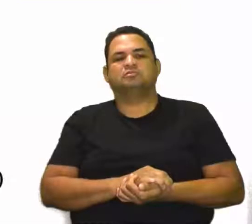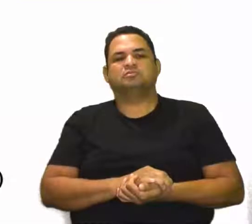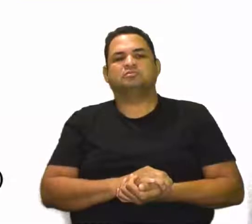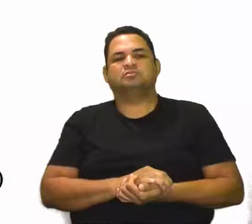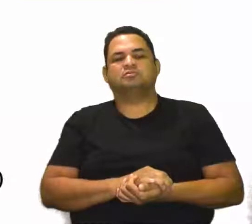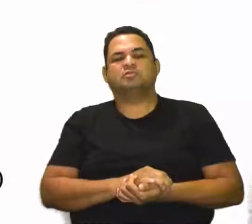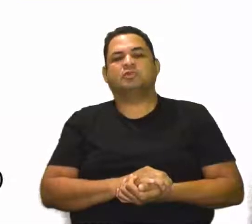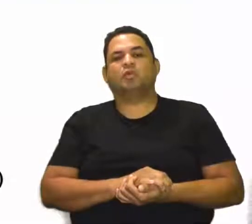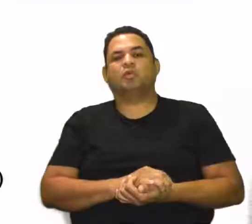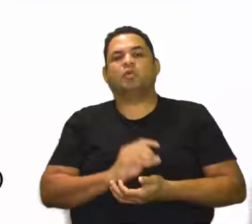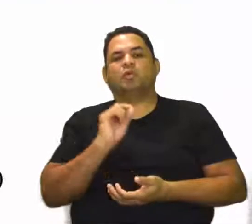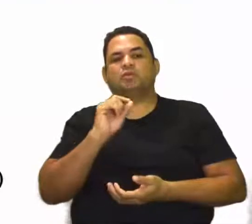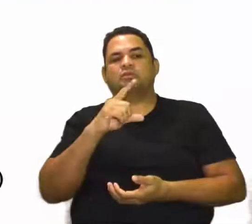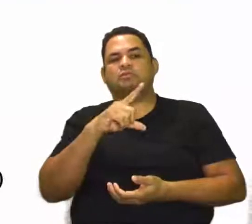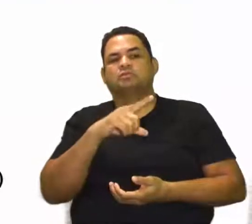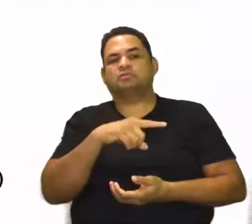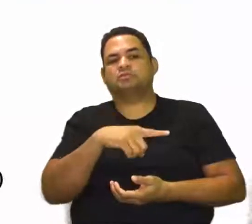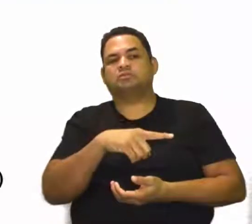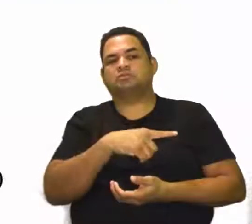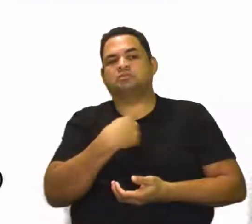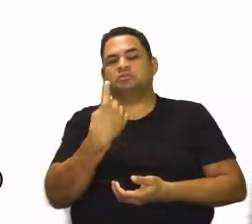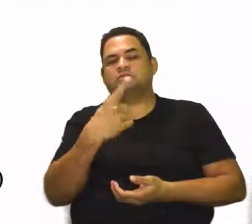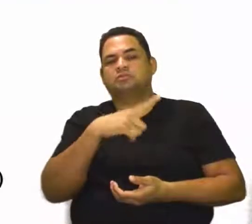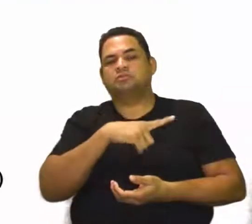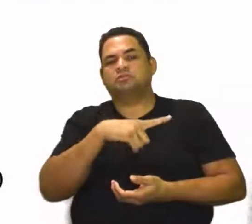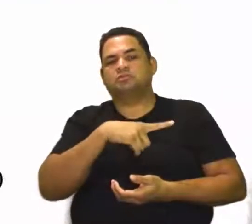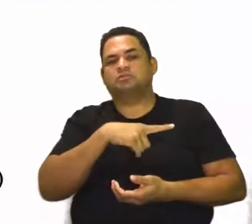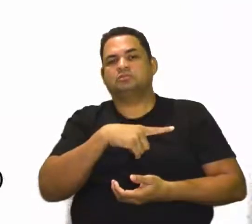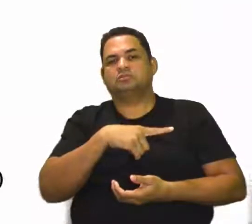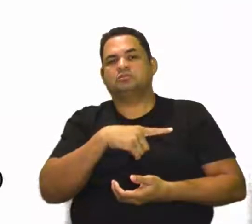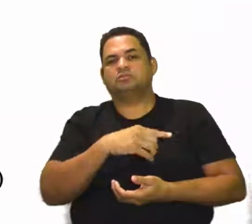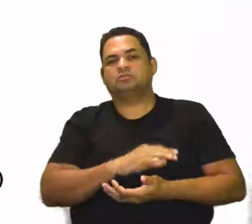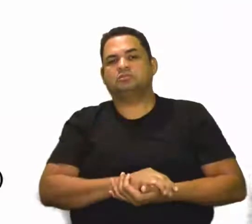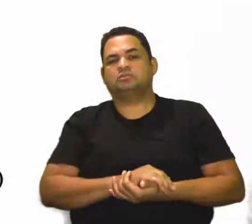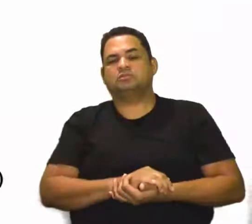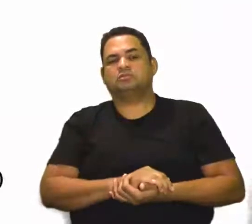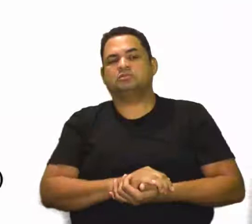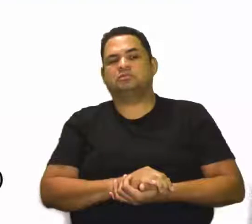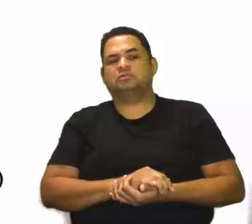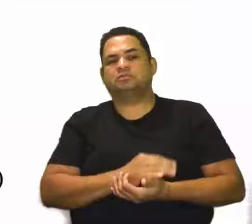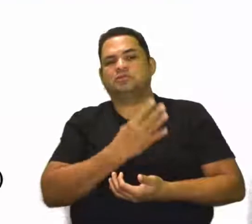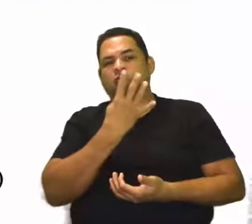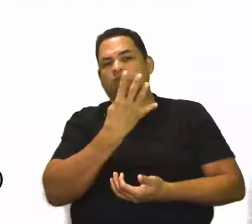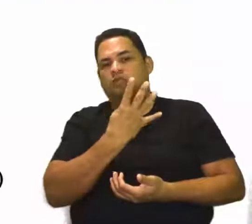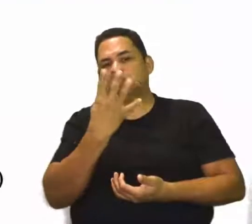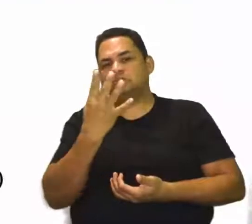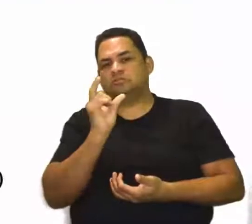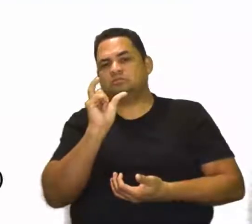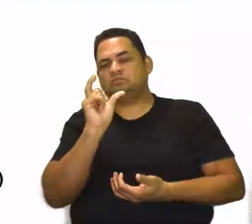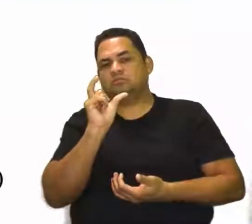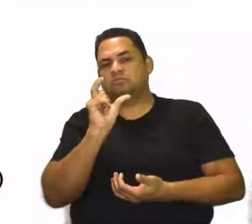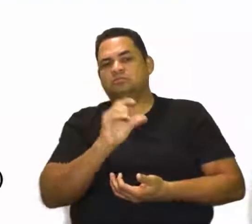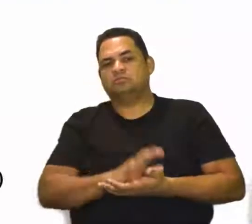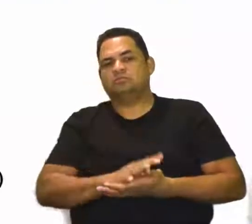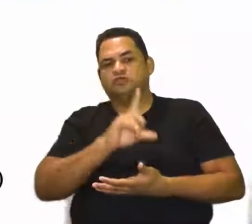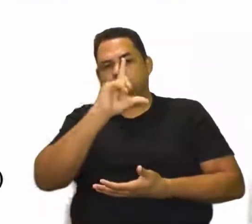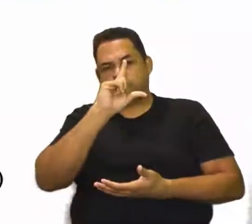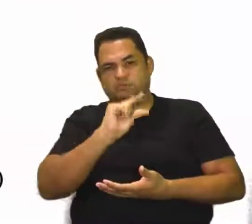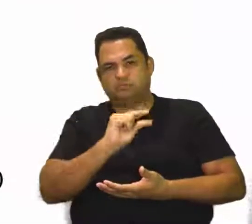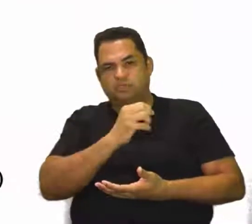que a gente tem aqui, dentro da atividade física para o idoso? 4 palavrinhas-chave.